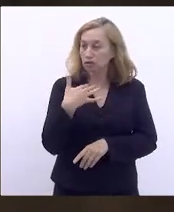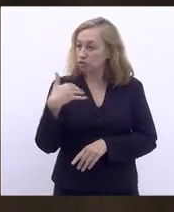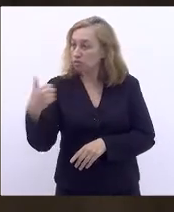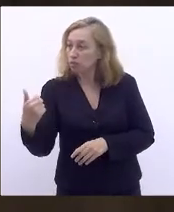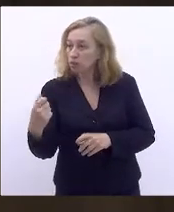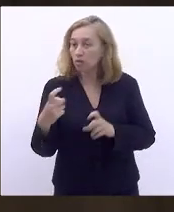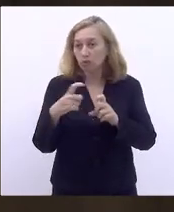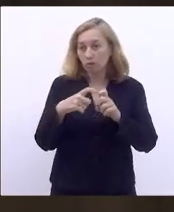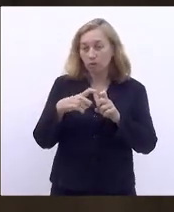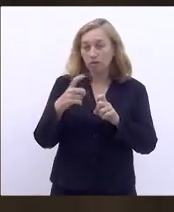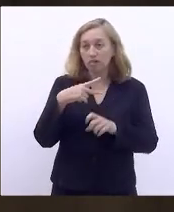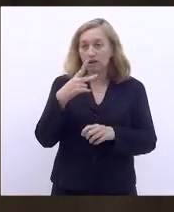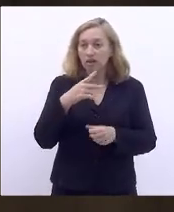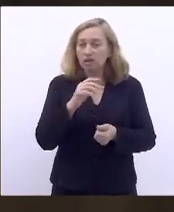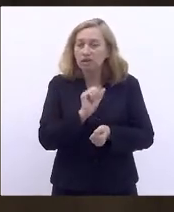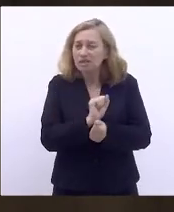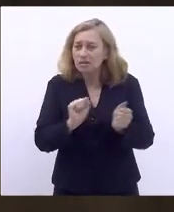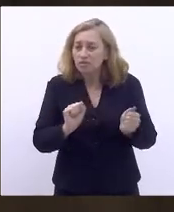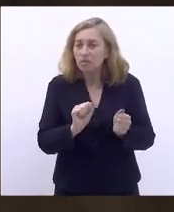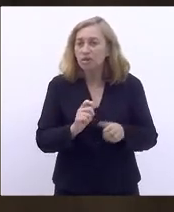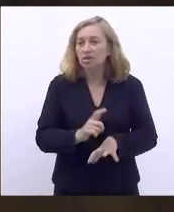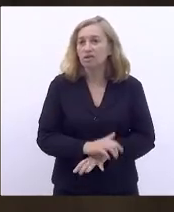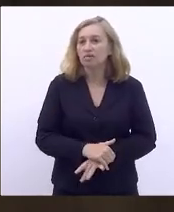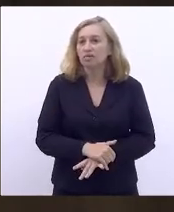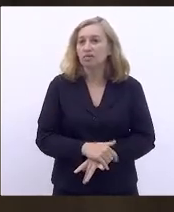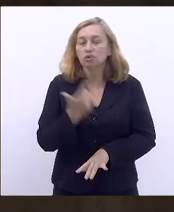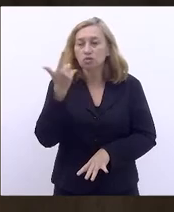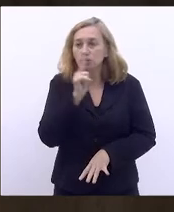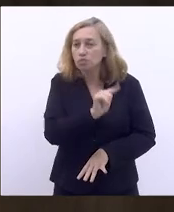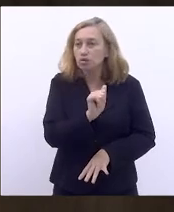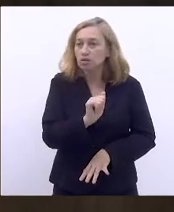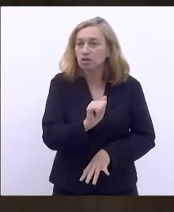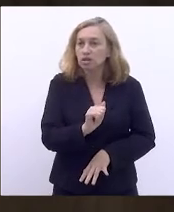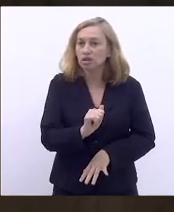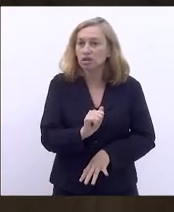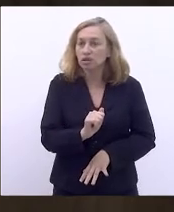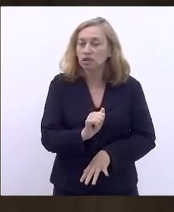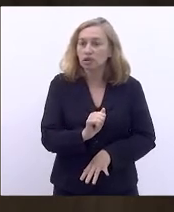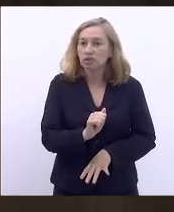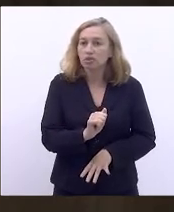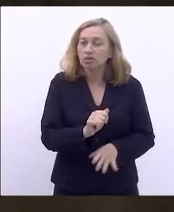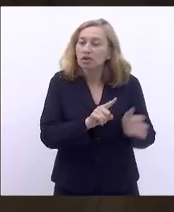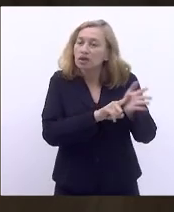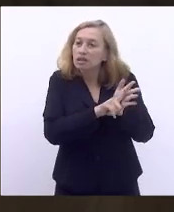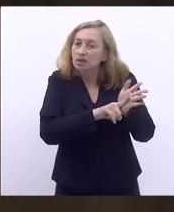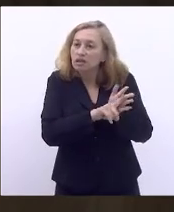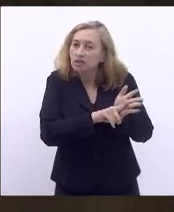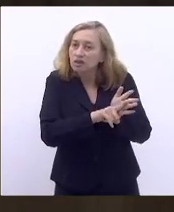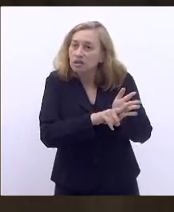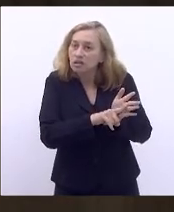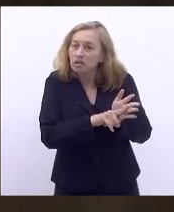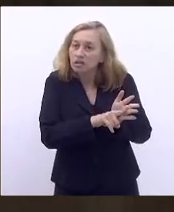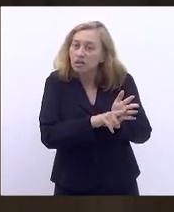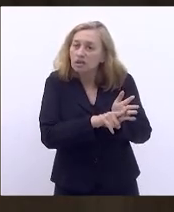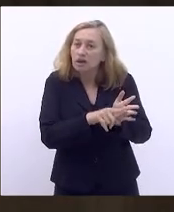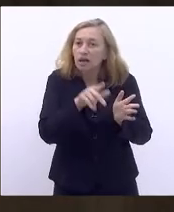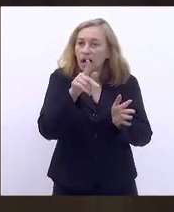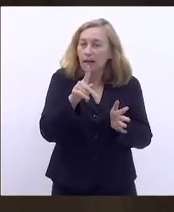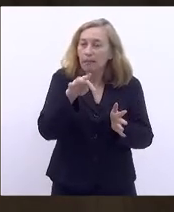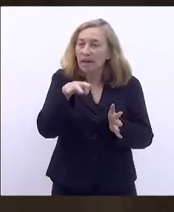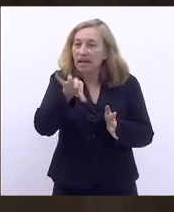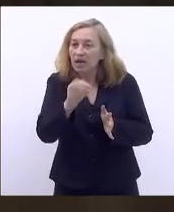e disse que estava impossibilitado de conseguir emitir diagnóstico relativos ao aparelho, o aparelho